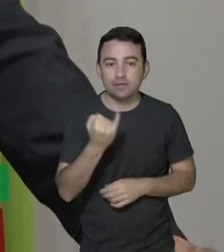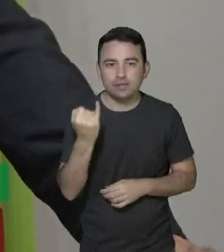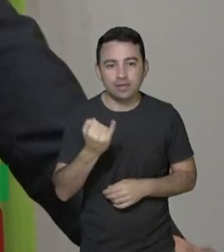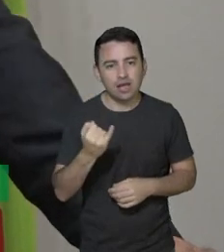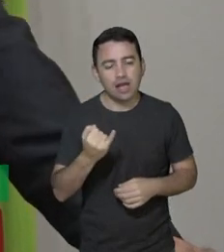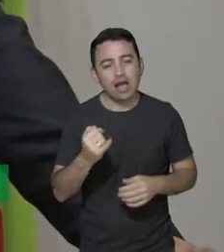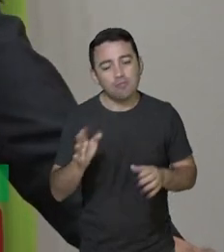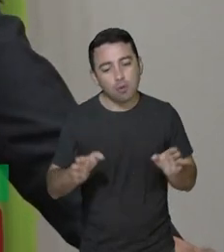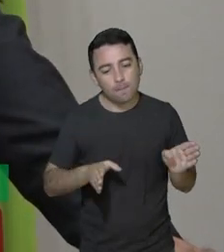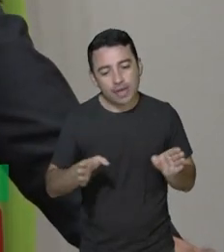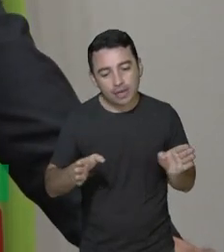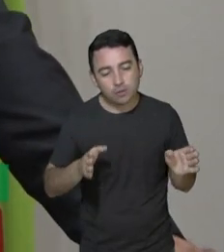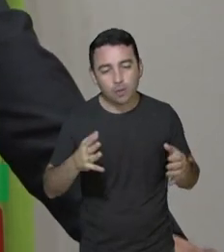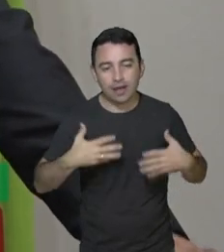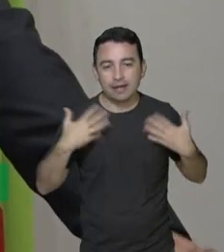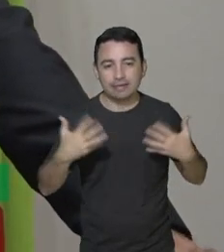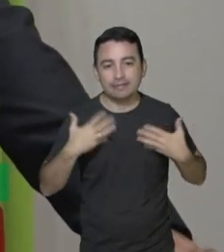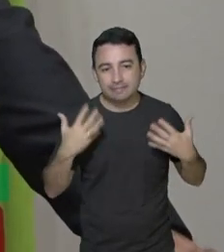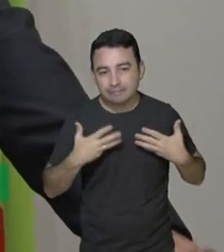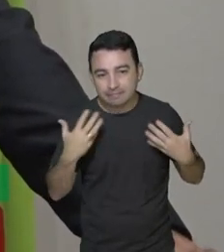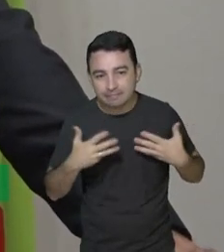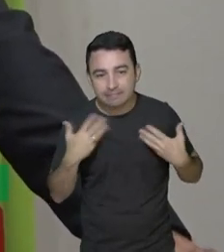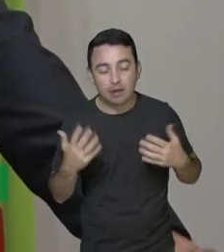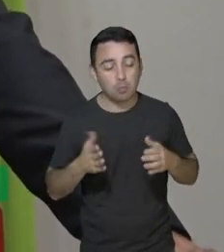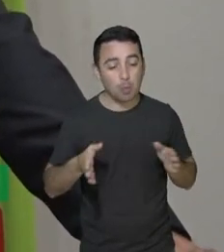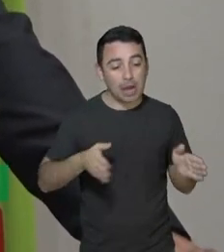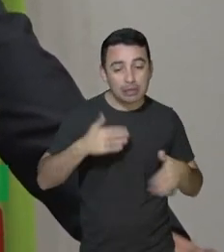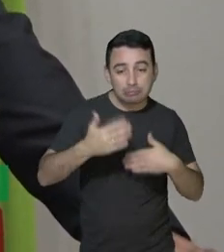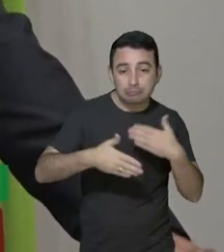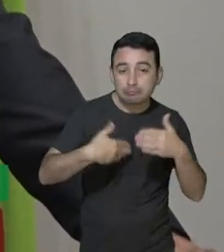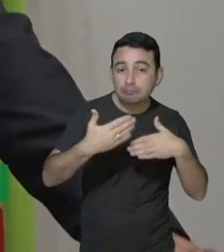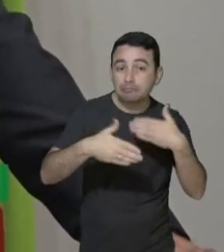alegria, momentos de construção,